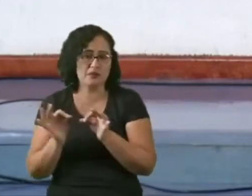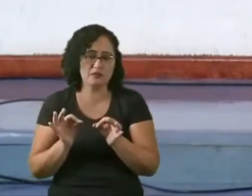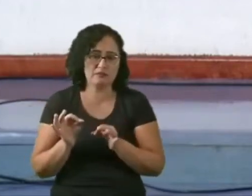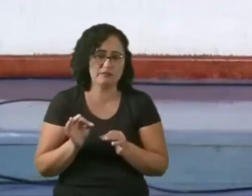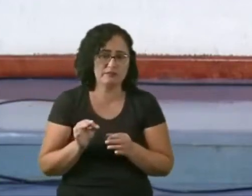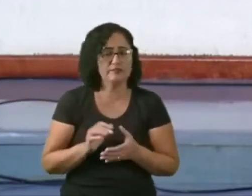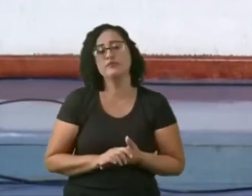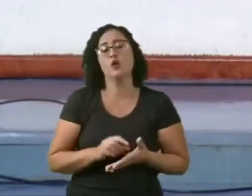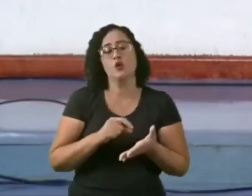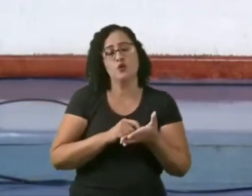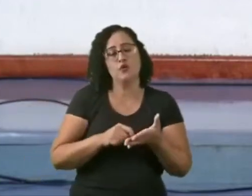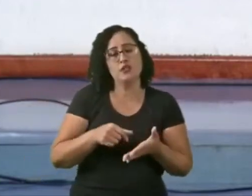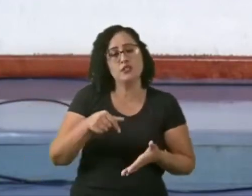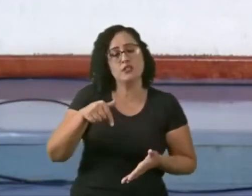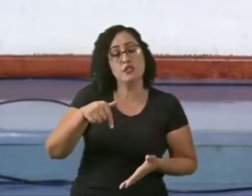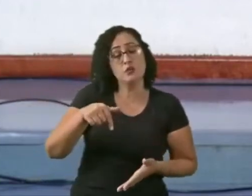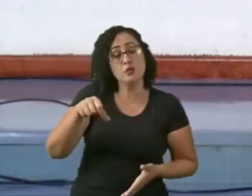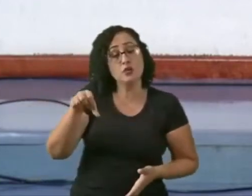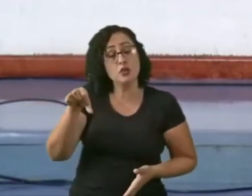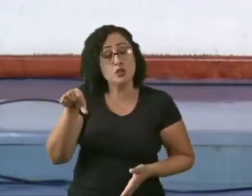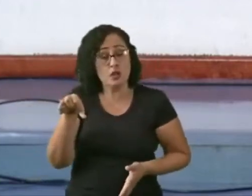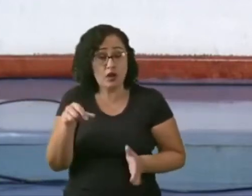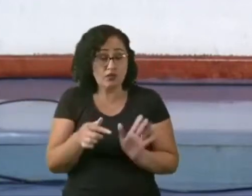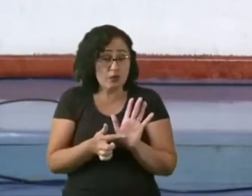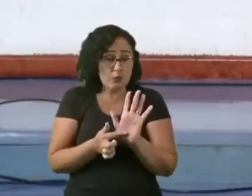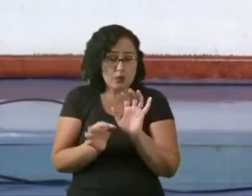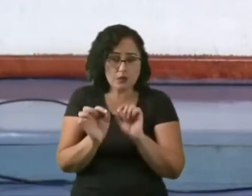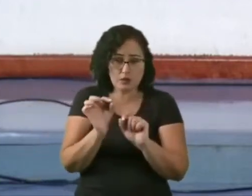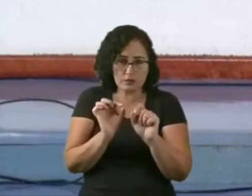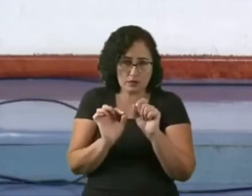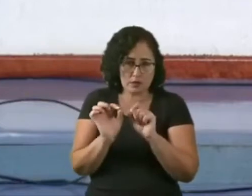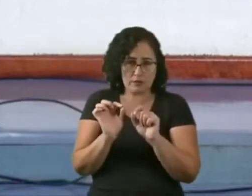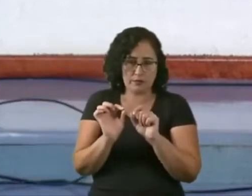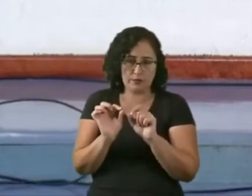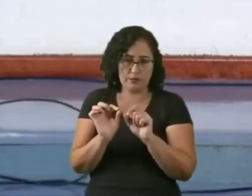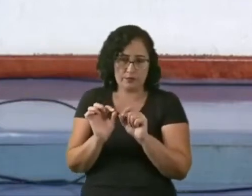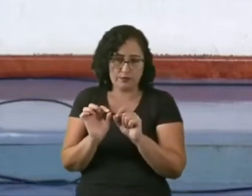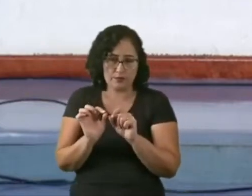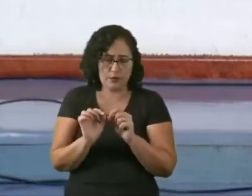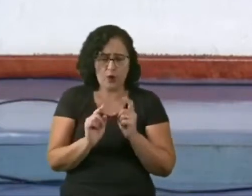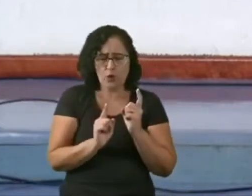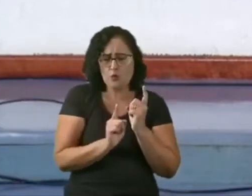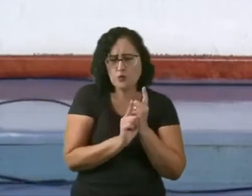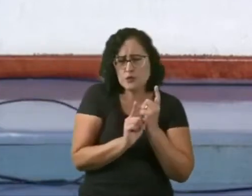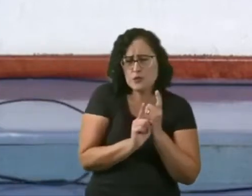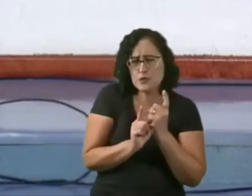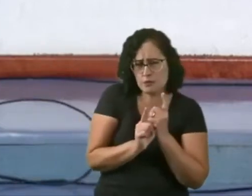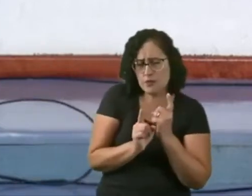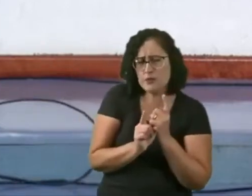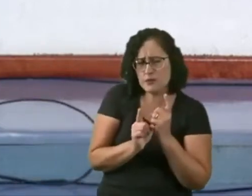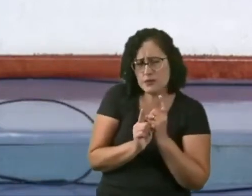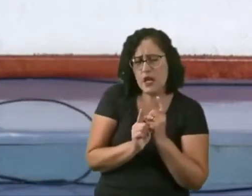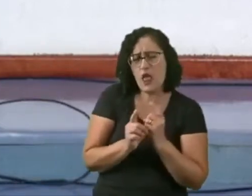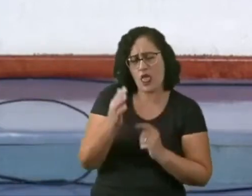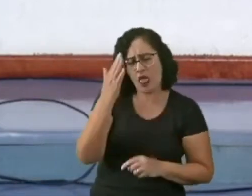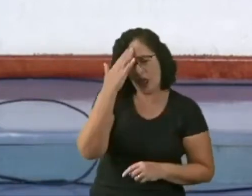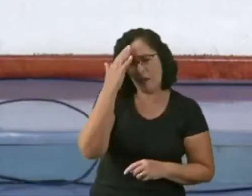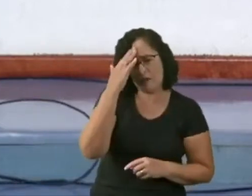diz que esses caras, esses discípulos, eles acreditavam que Jesus era um cara bom,